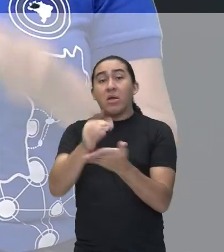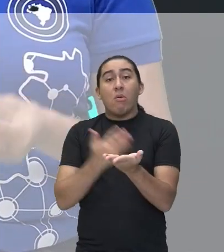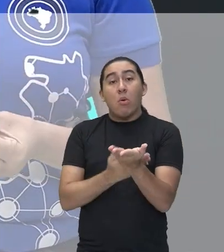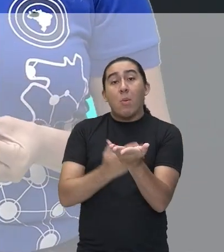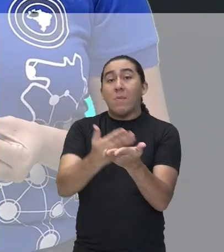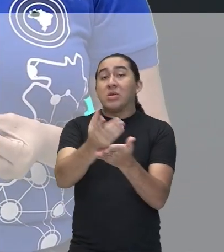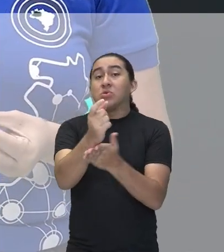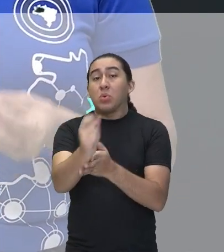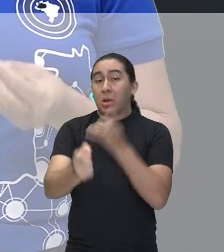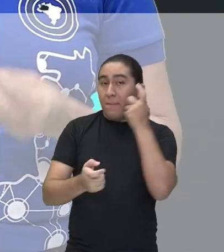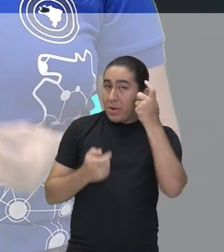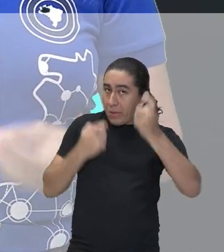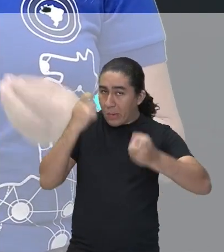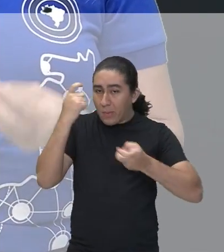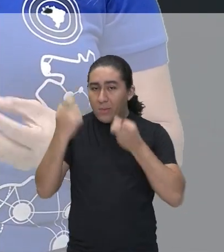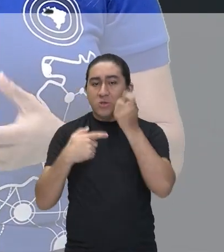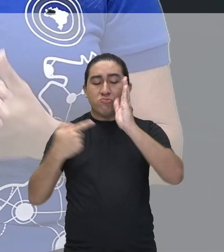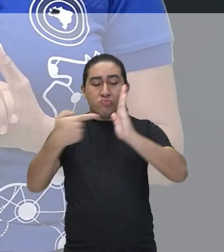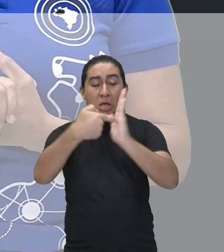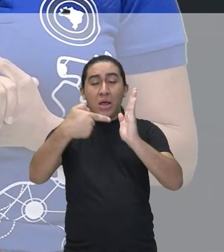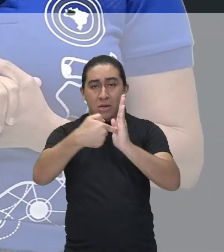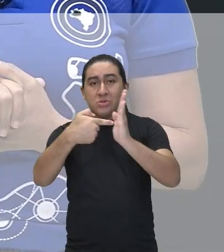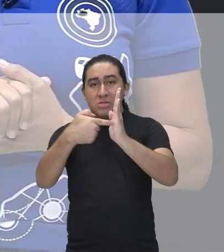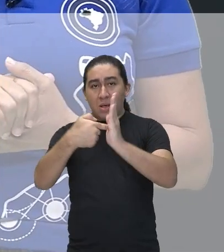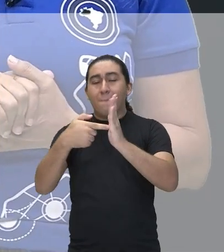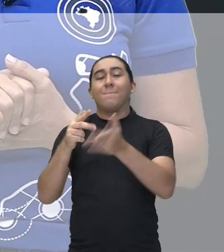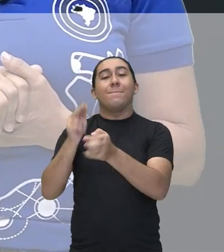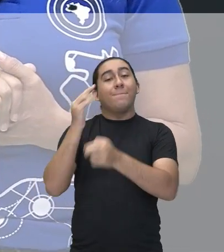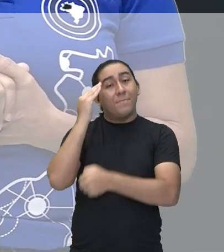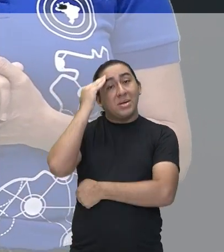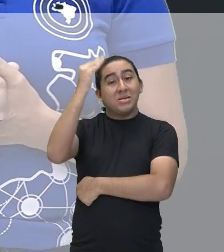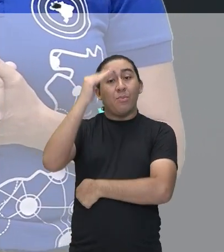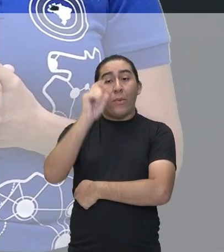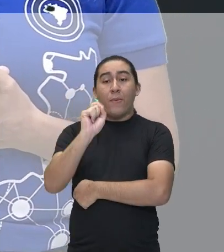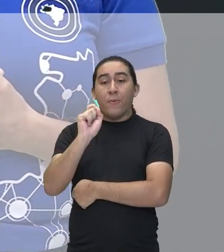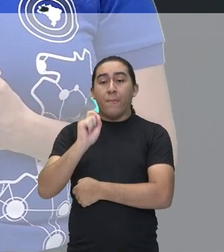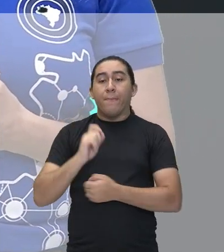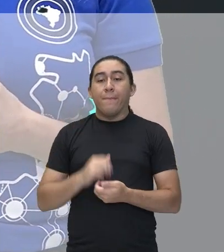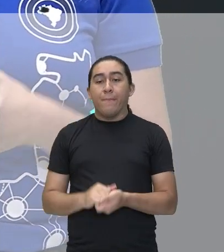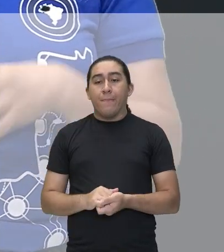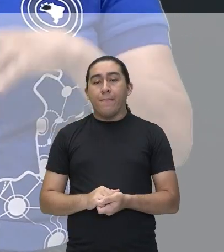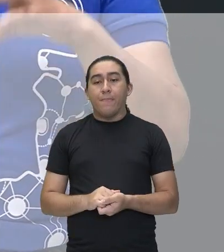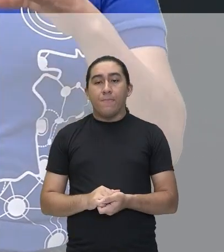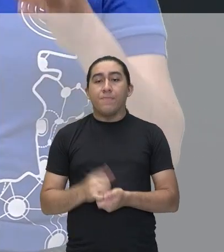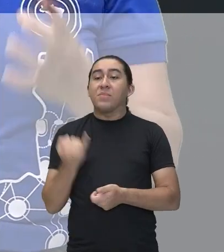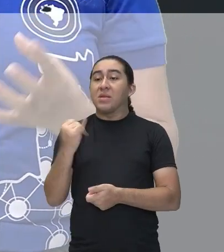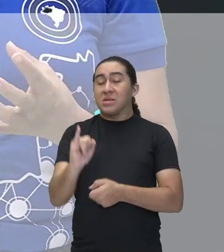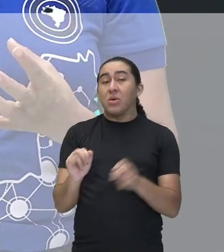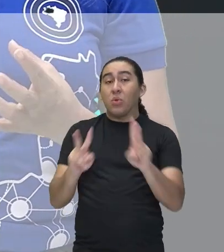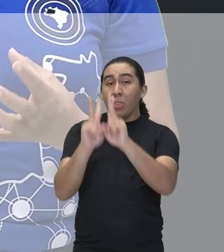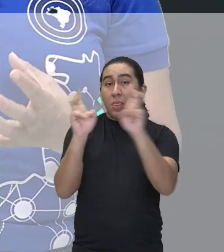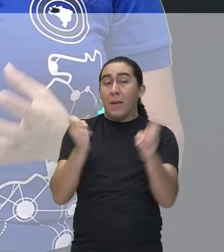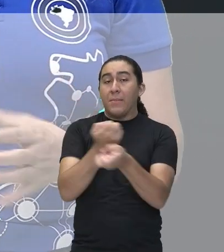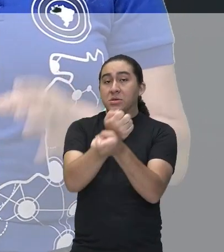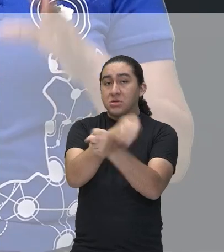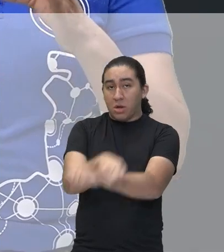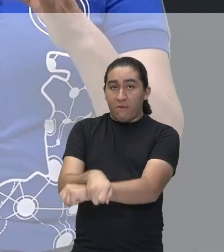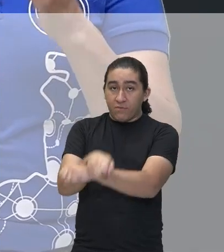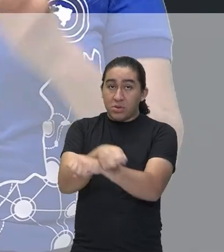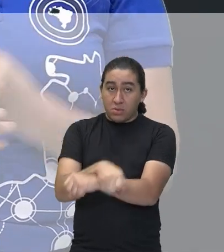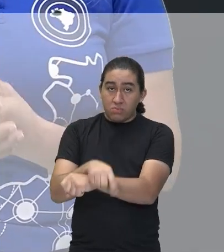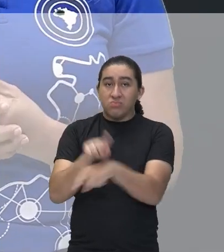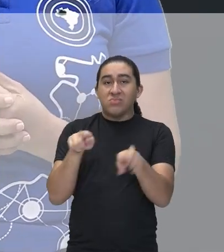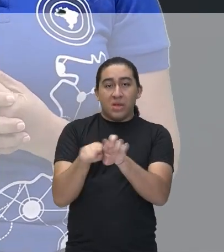se preocupar, principalmente quando se trata de escravidão, que